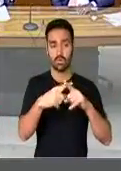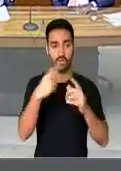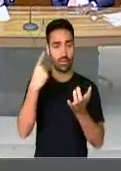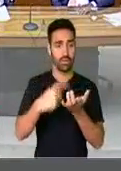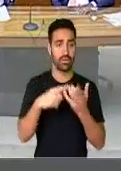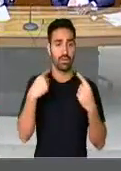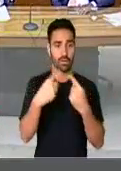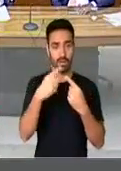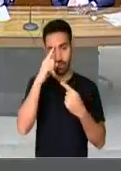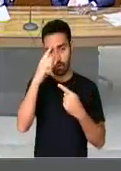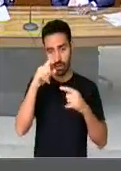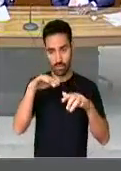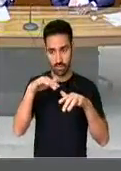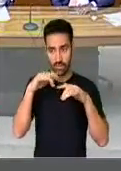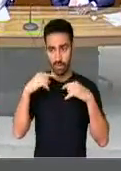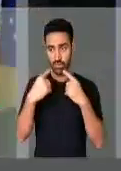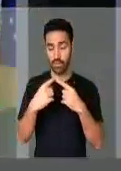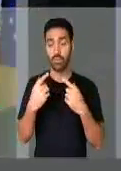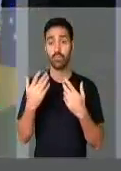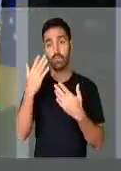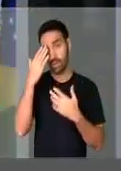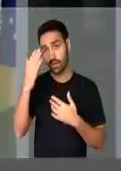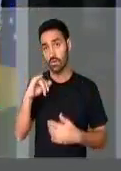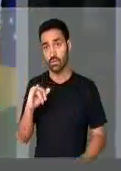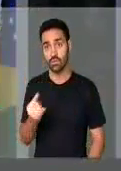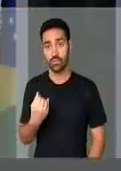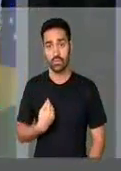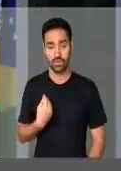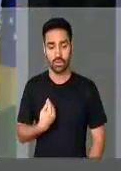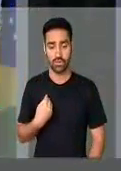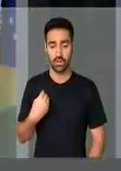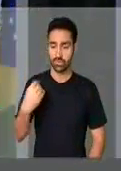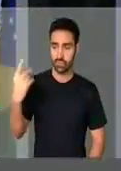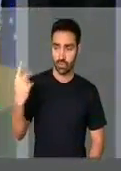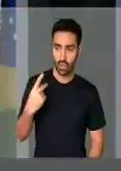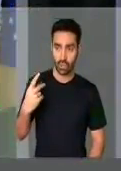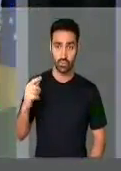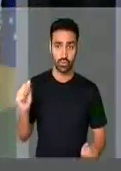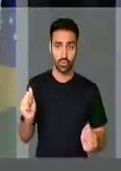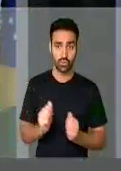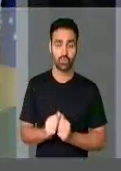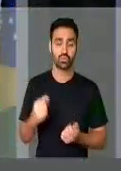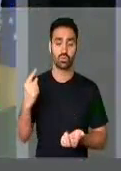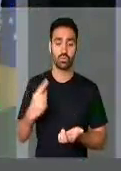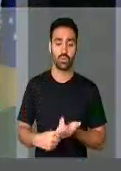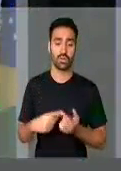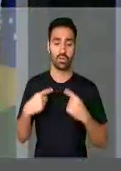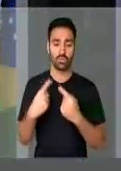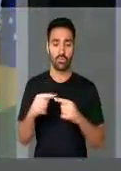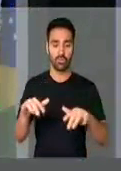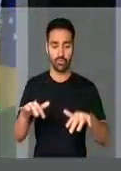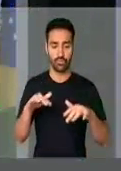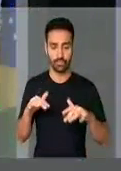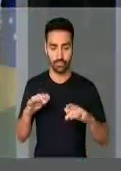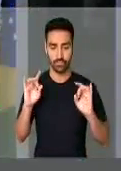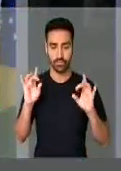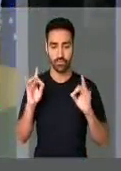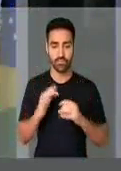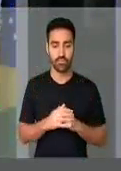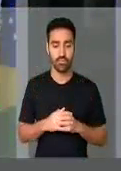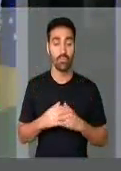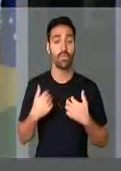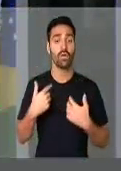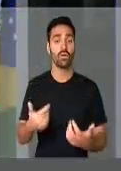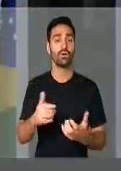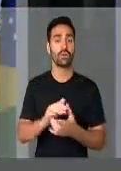iniciativa e agradecê-lo pela oportunidade de juntos fazermos essa indicação. Quero fazer um